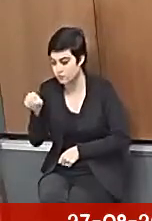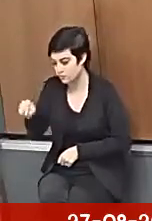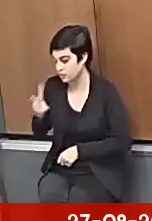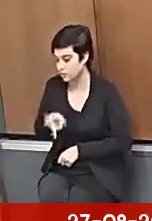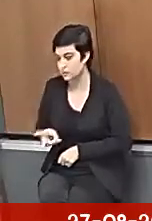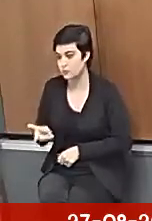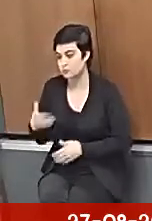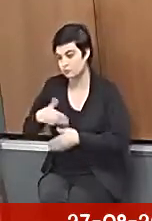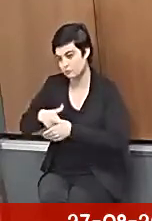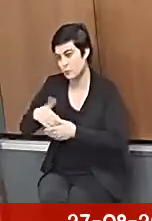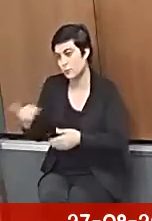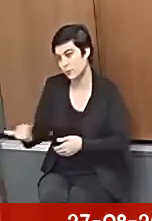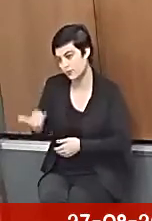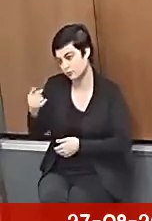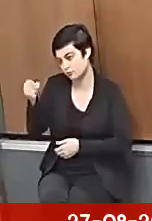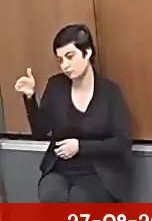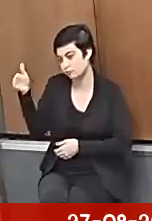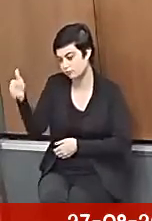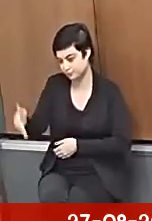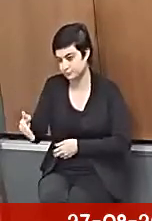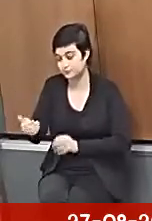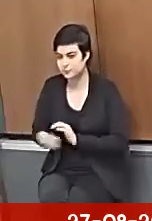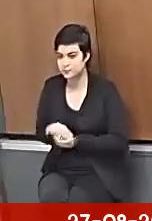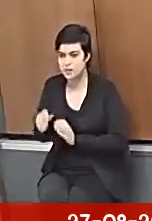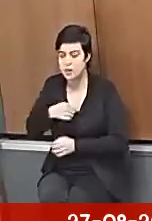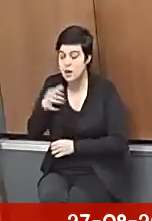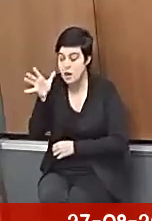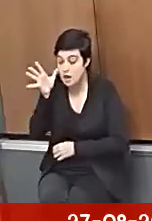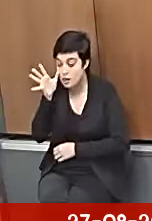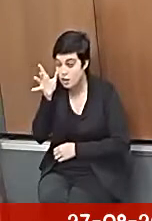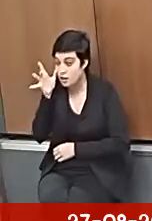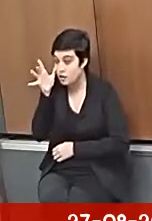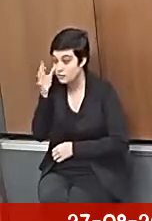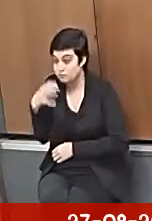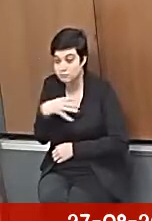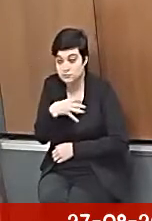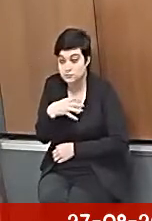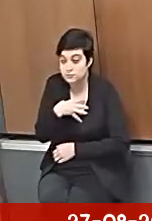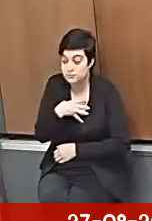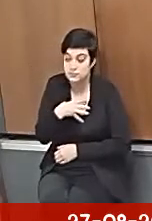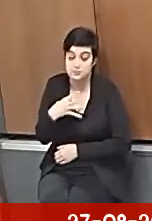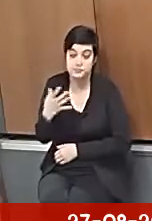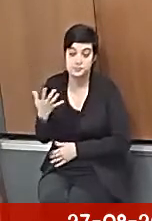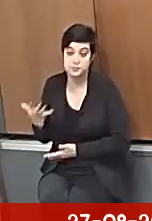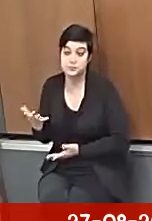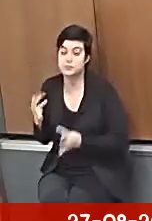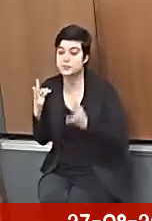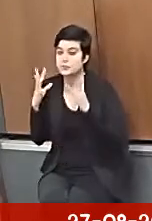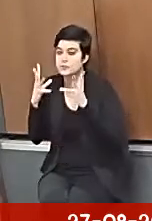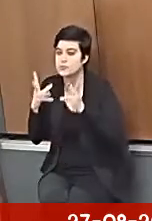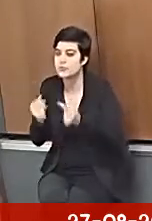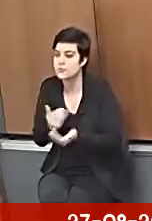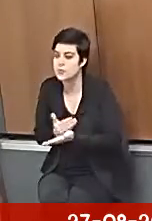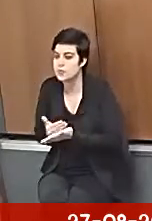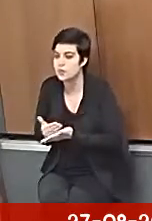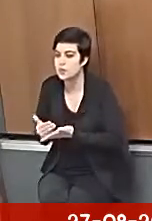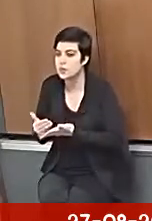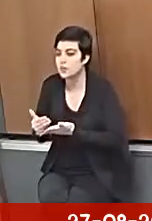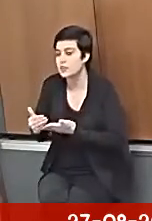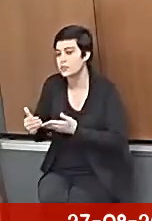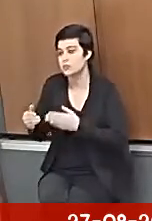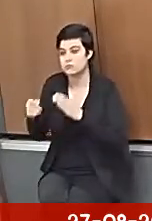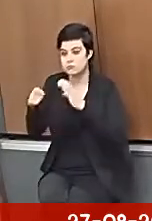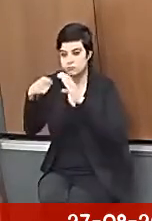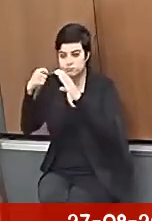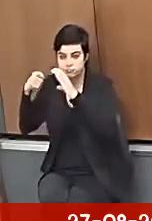e o deslumbrado com aquilo ali eu o pessoal começou a assistir a gente começou a